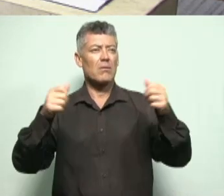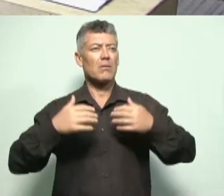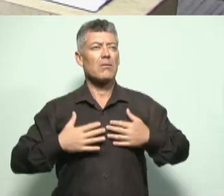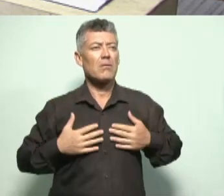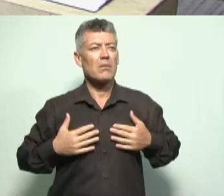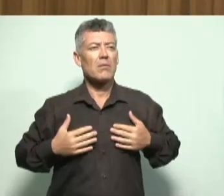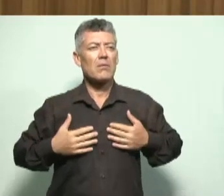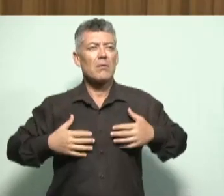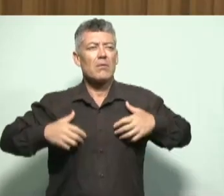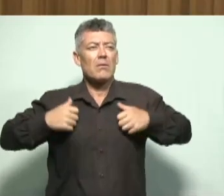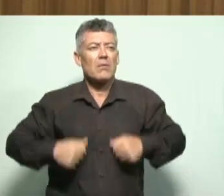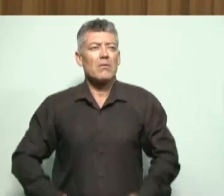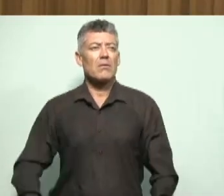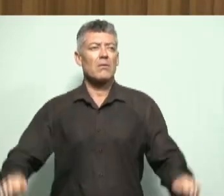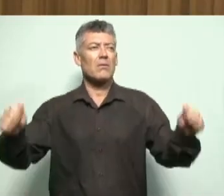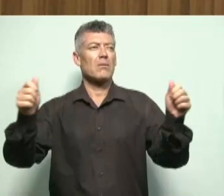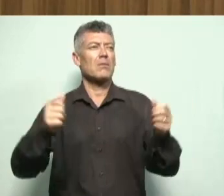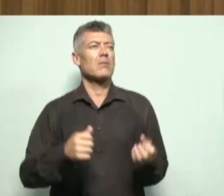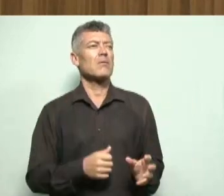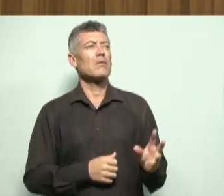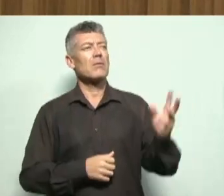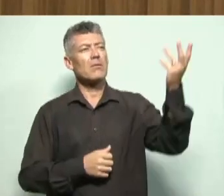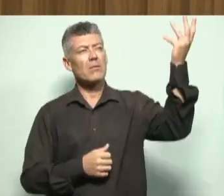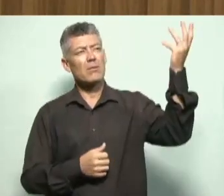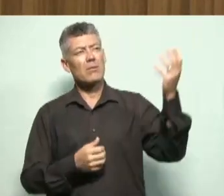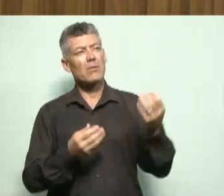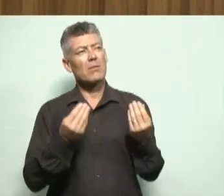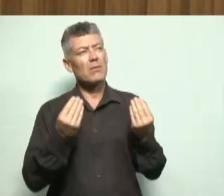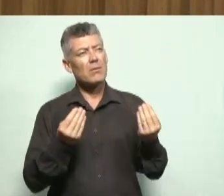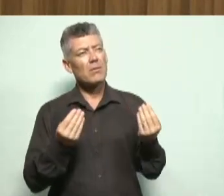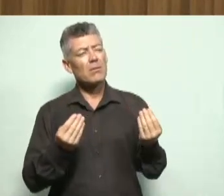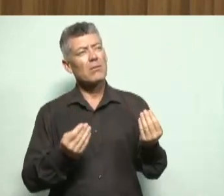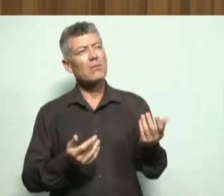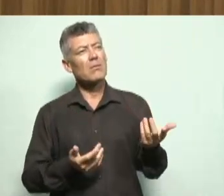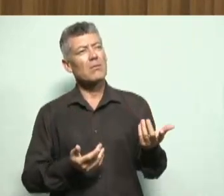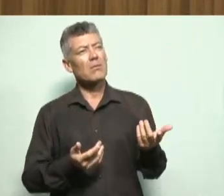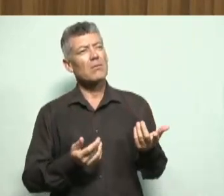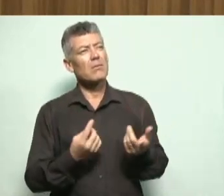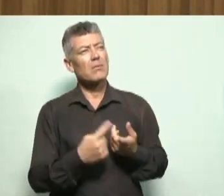fora? Se aquilo não é atentado ao pudor, aquilo é o quê?